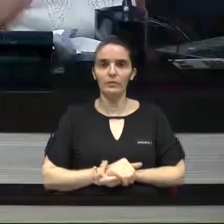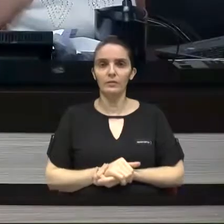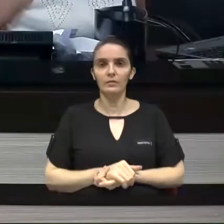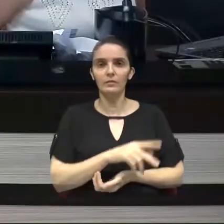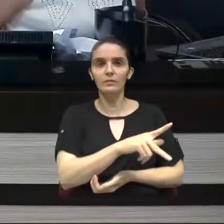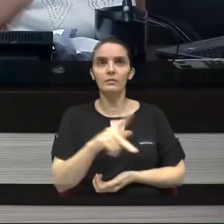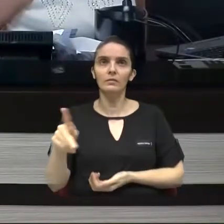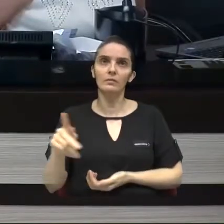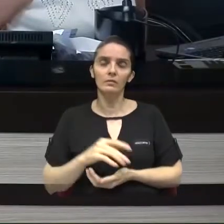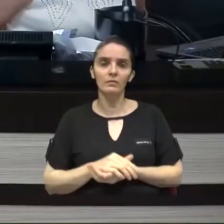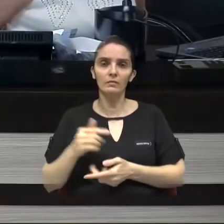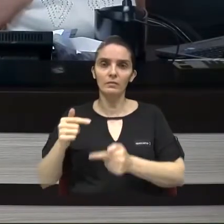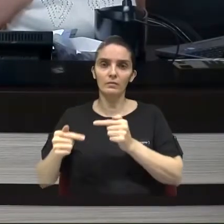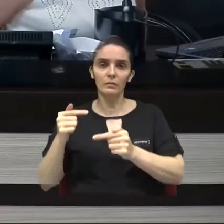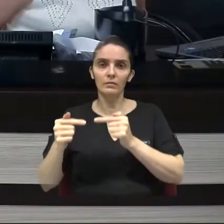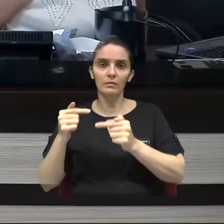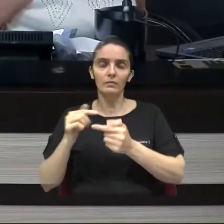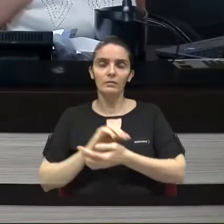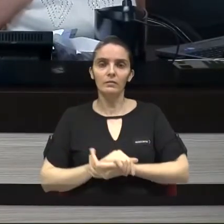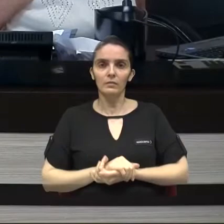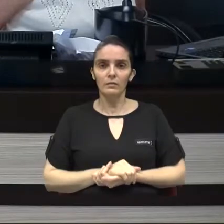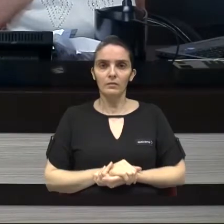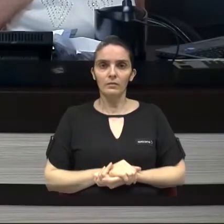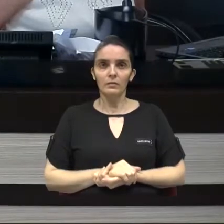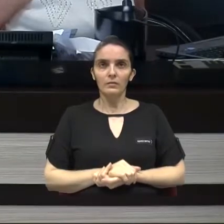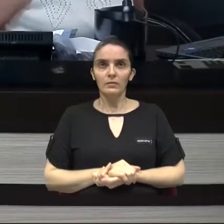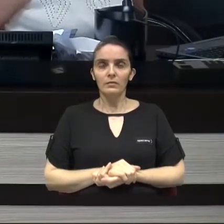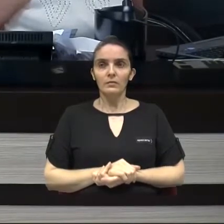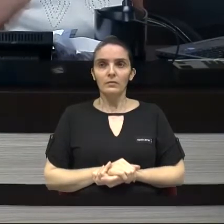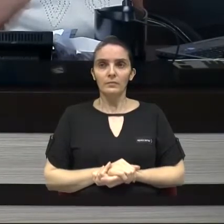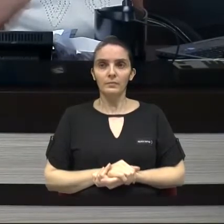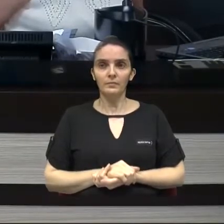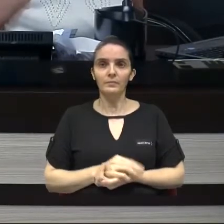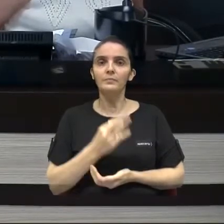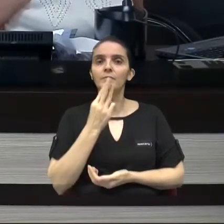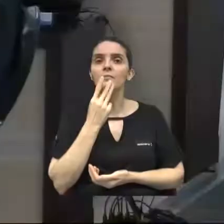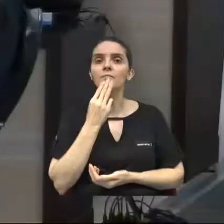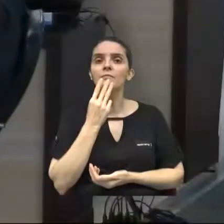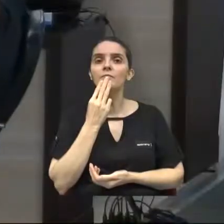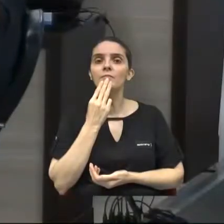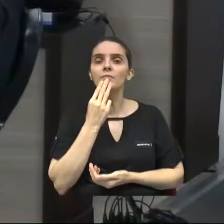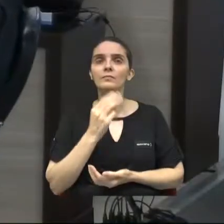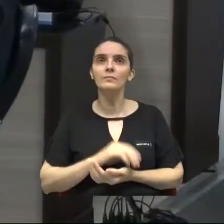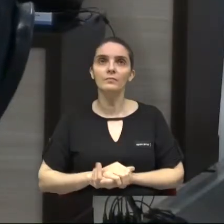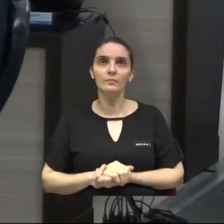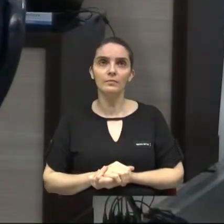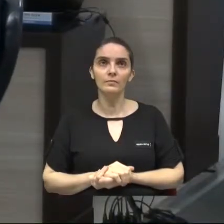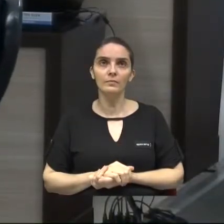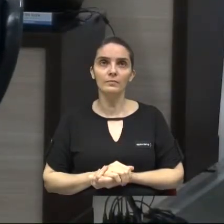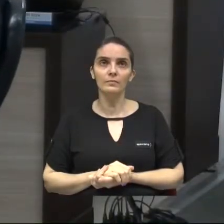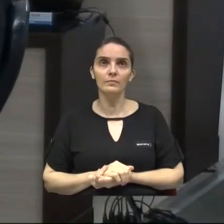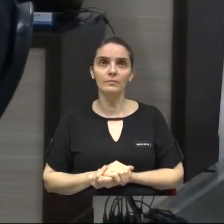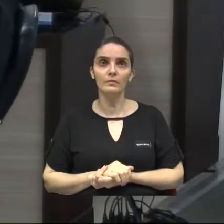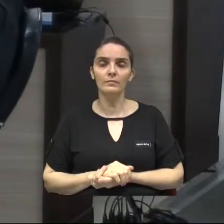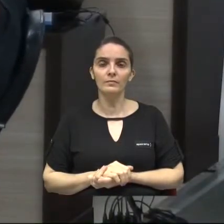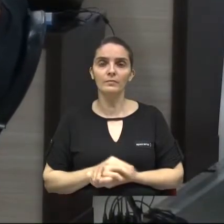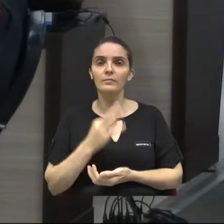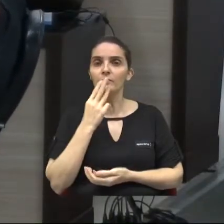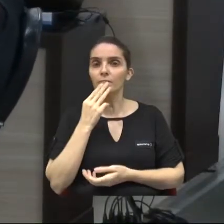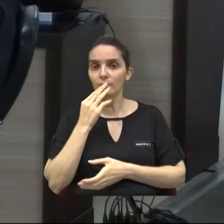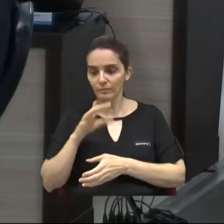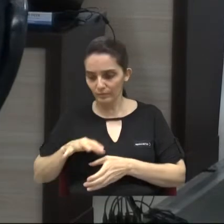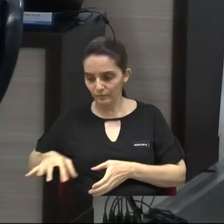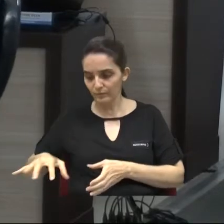presidente. Continua a discussão. Eu gostaria, presidente. Com a palavra, vereador Vaguinho. É minha região, não posso deixar